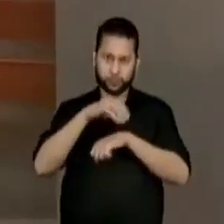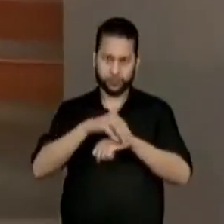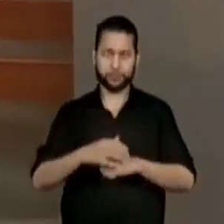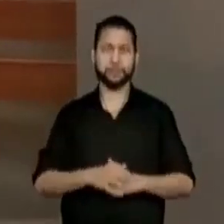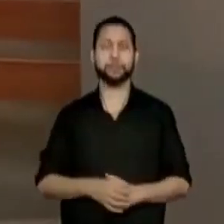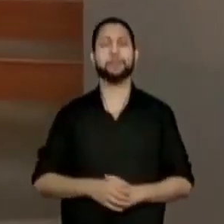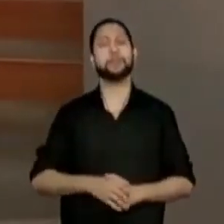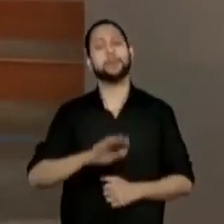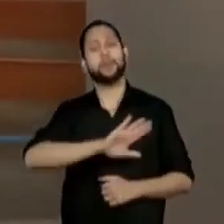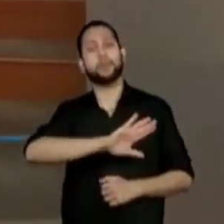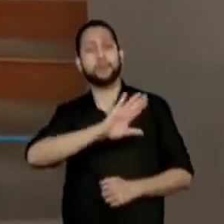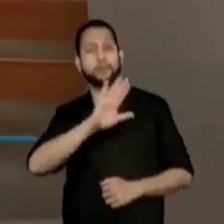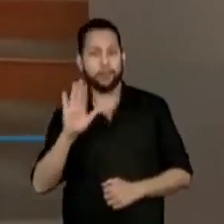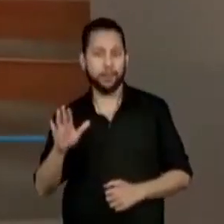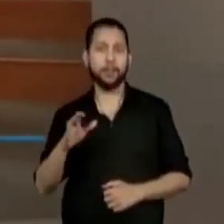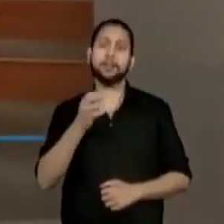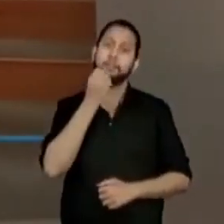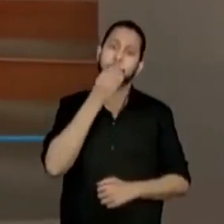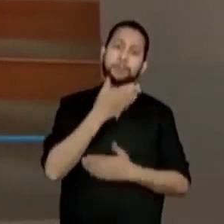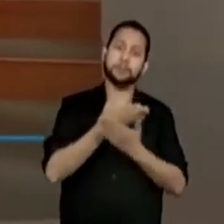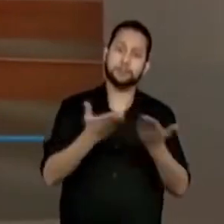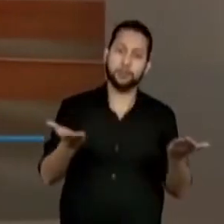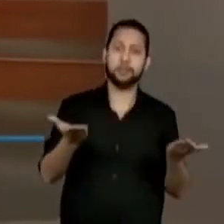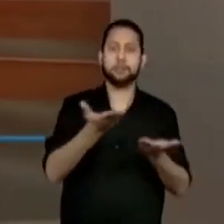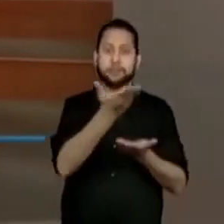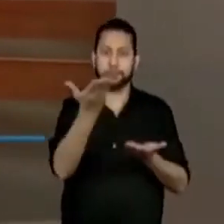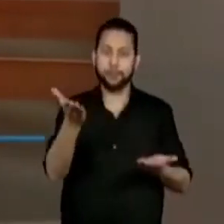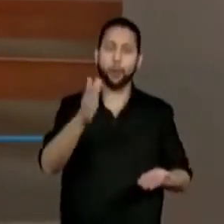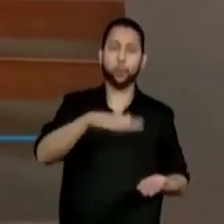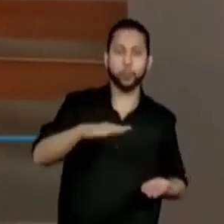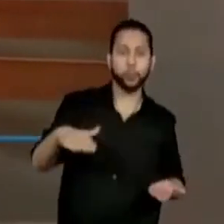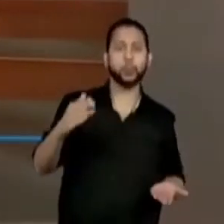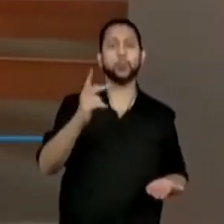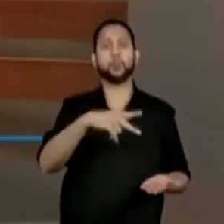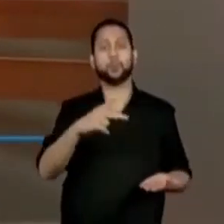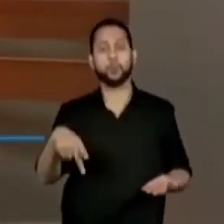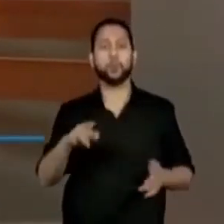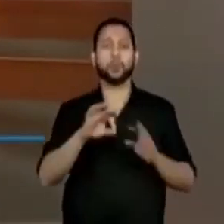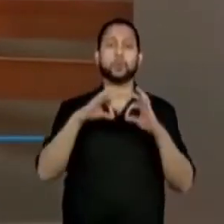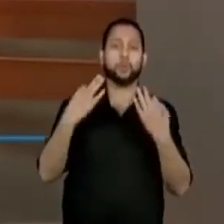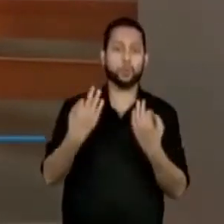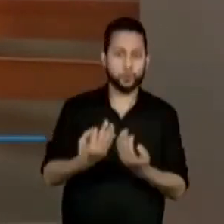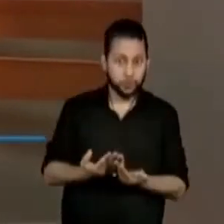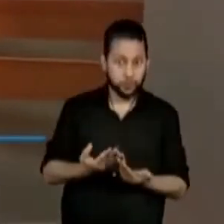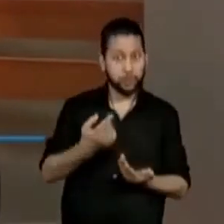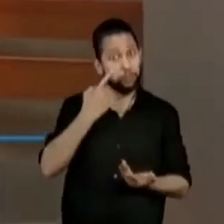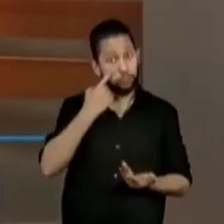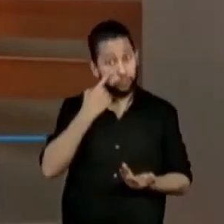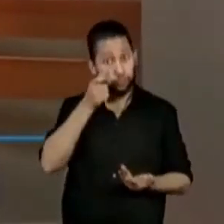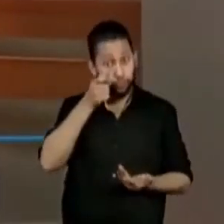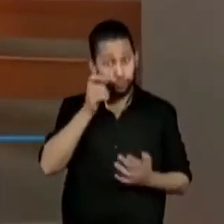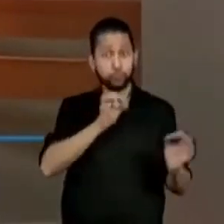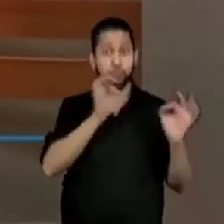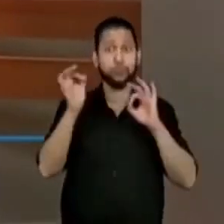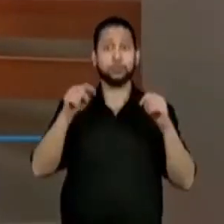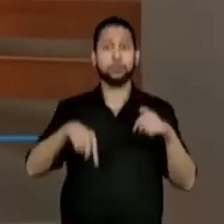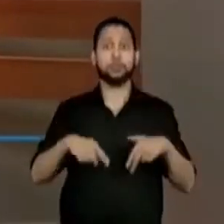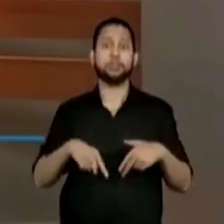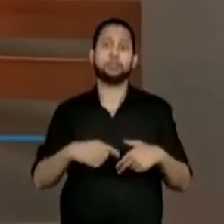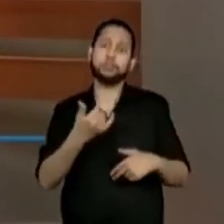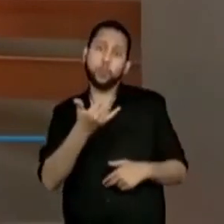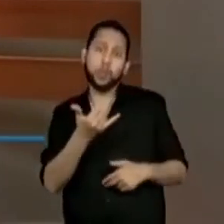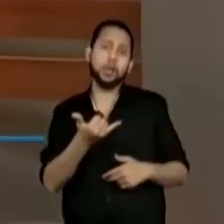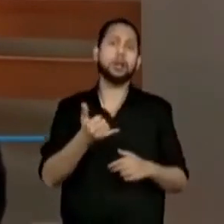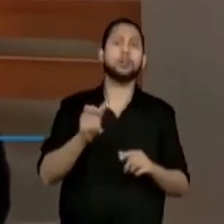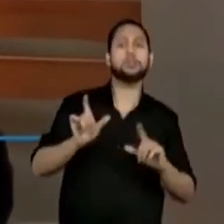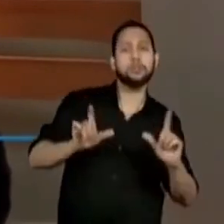lá Olá boa tarde né a todos os professores alunos pais e responsáveis que estão aí na telinha no celular